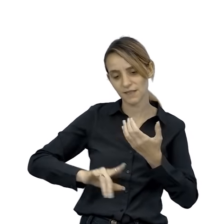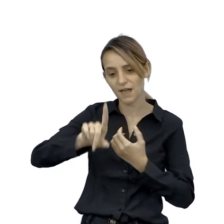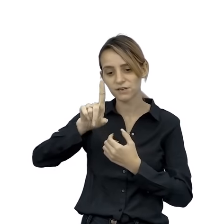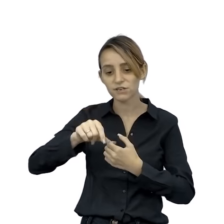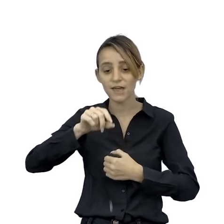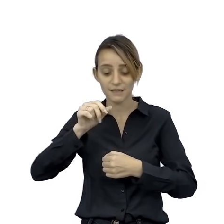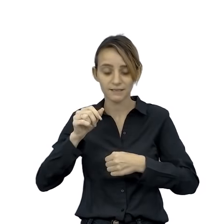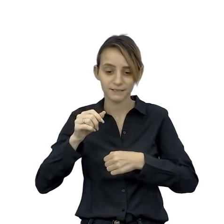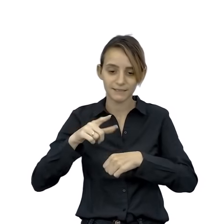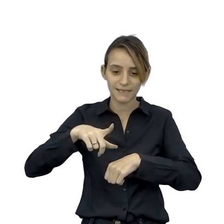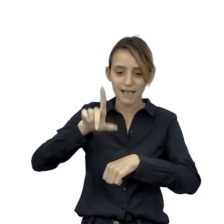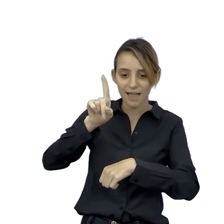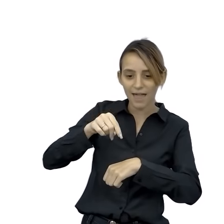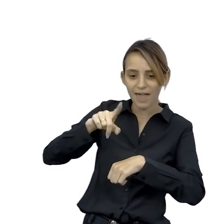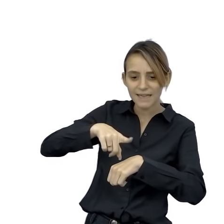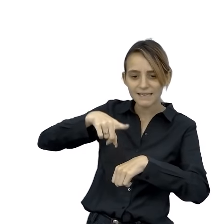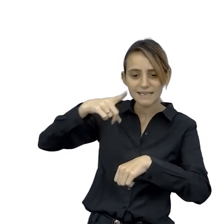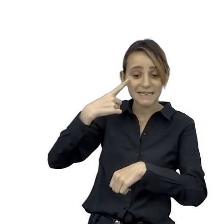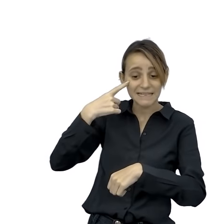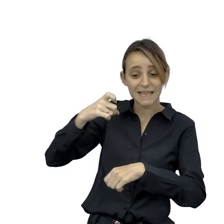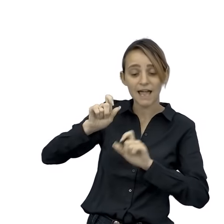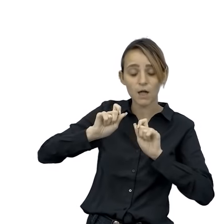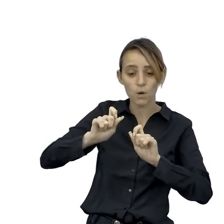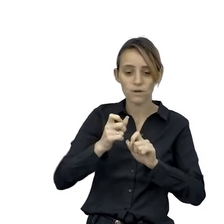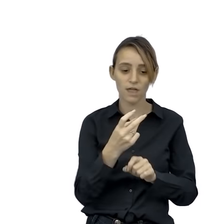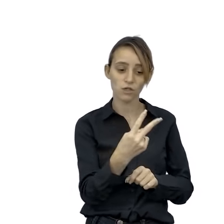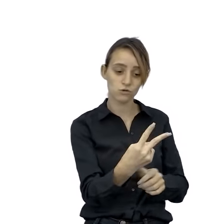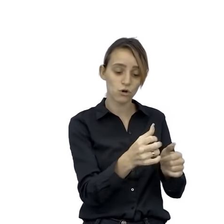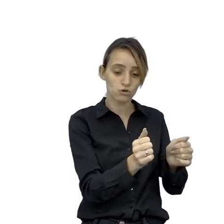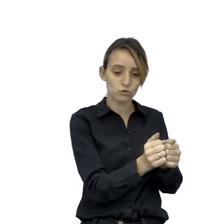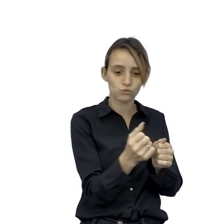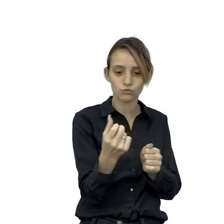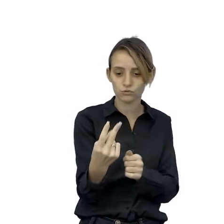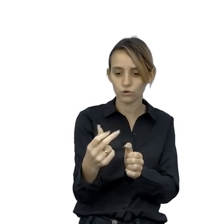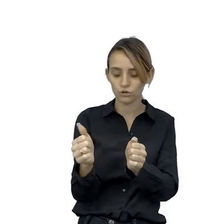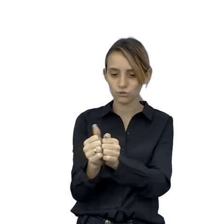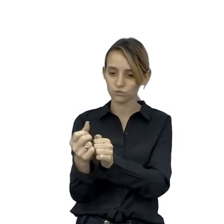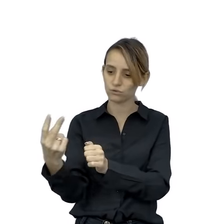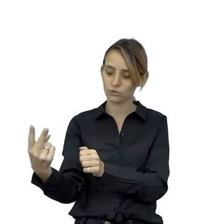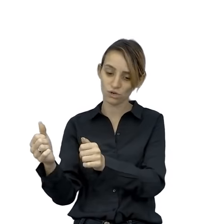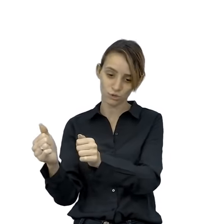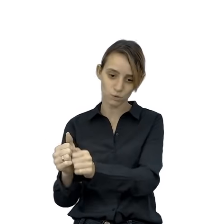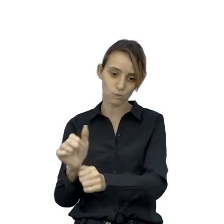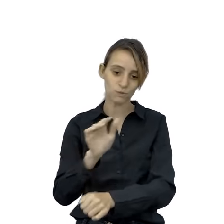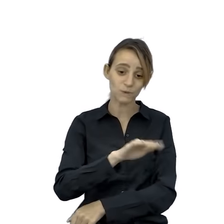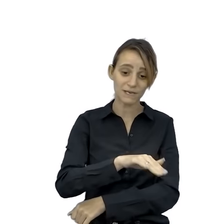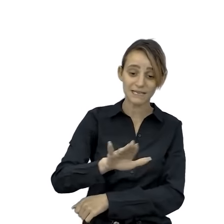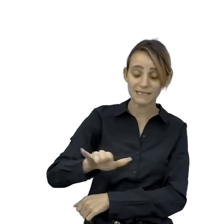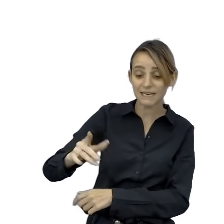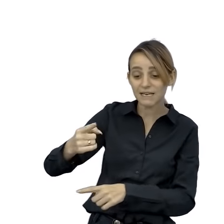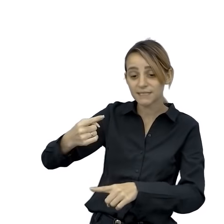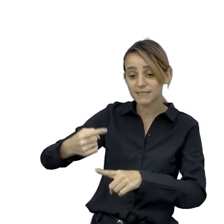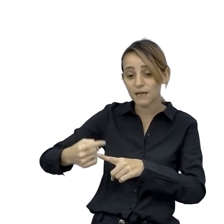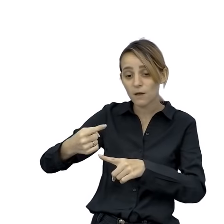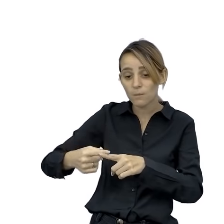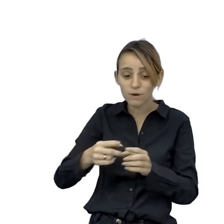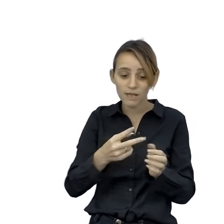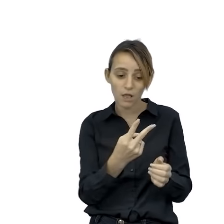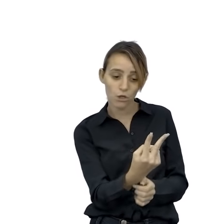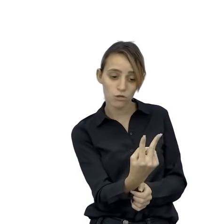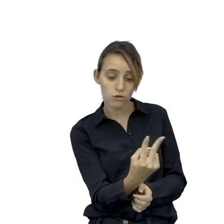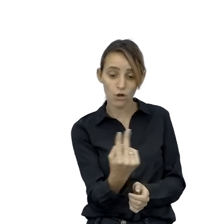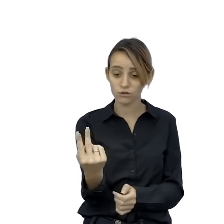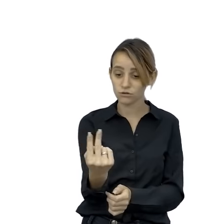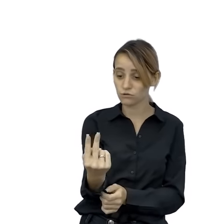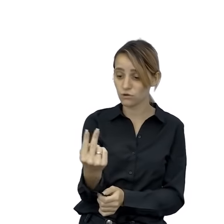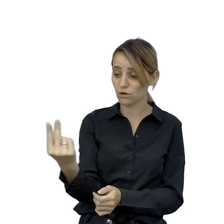sugestão é que se trabalhe em duplas, né, que eles possam ter um momento aí de discutir primeiro entre as duplas,